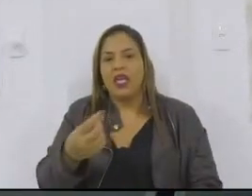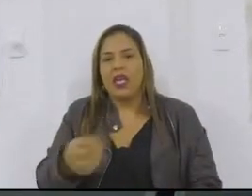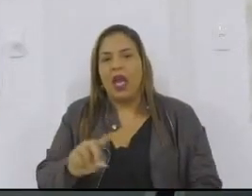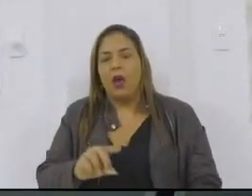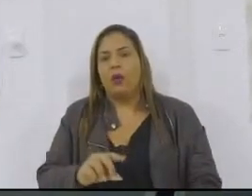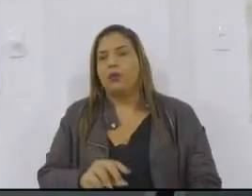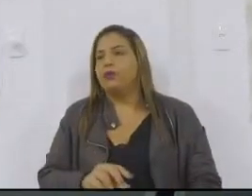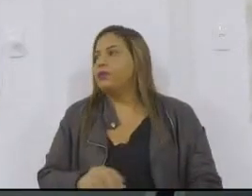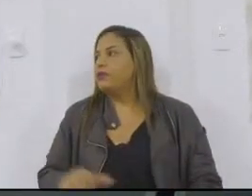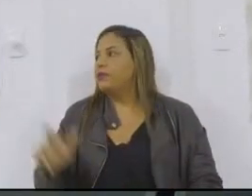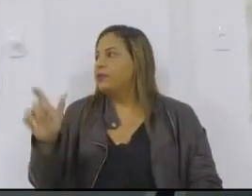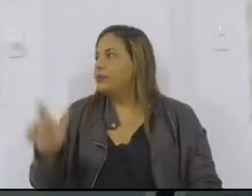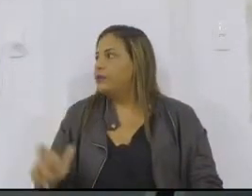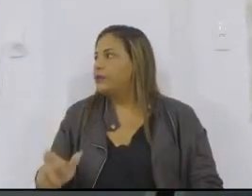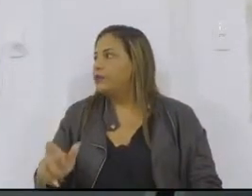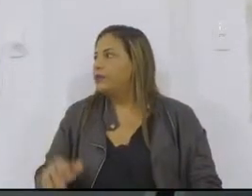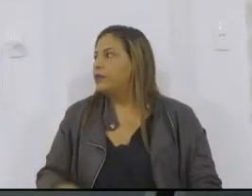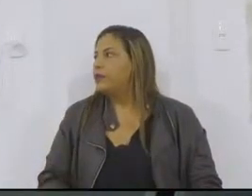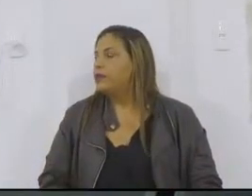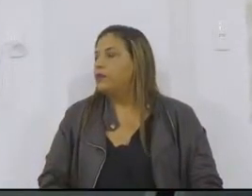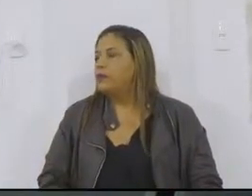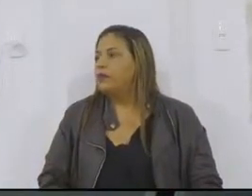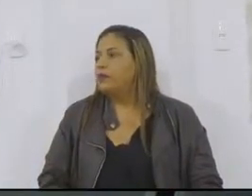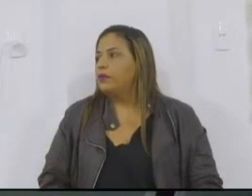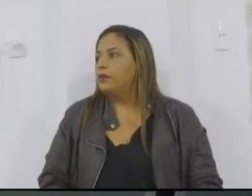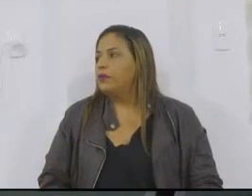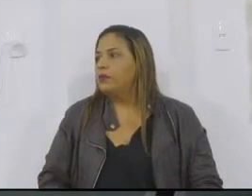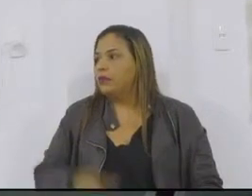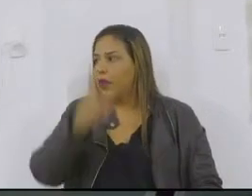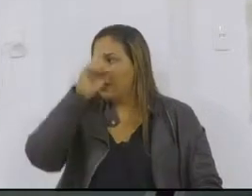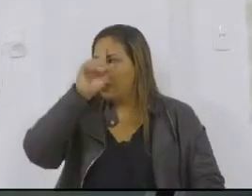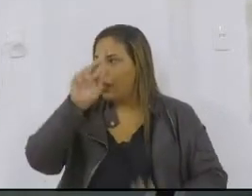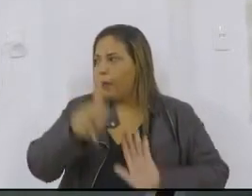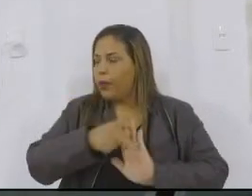com a palavra autor das proposições, da proposição, perdão,